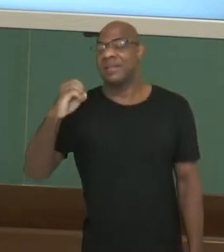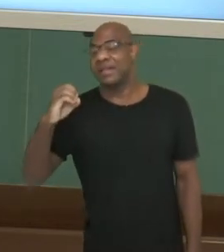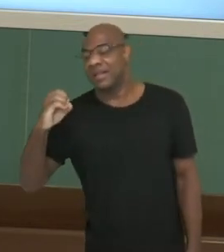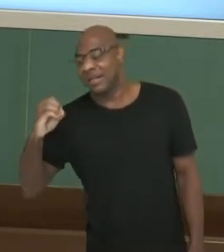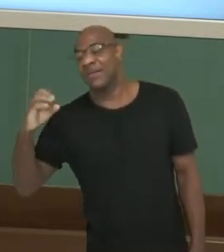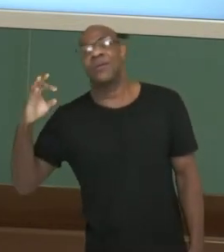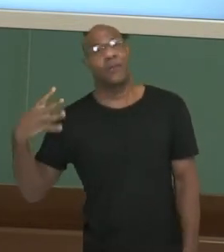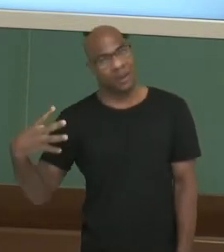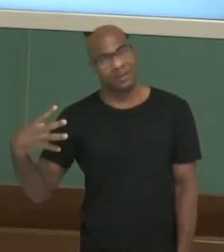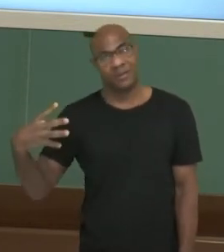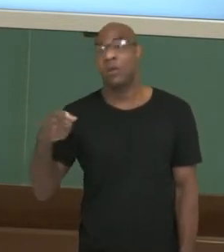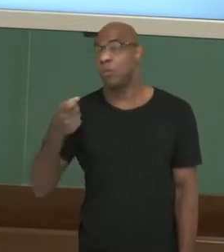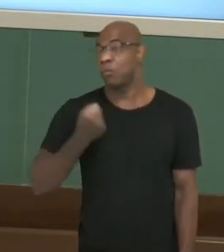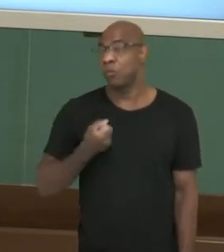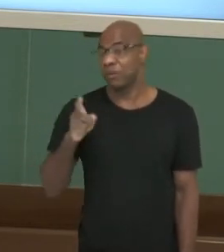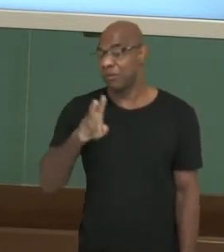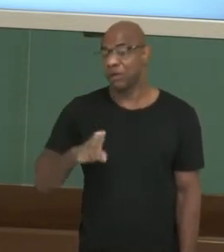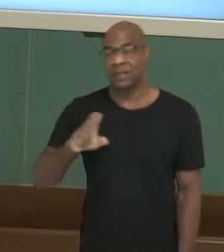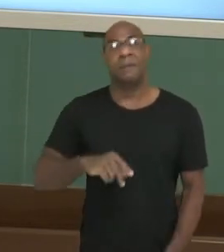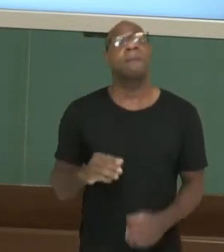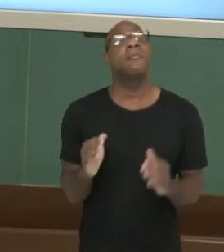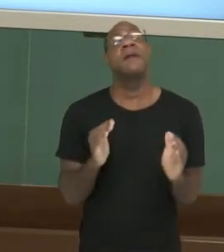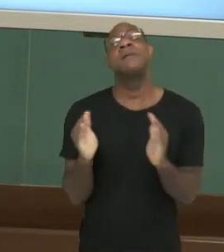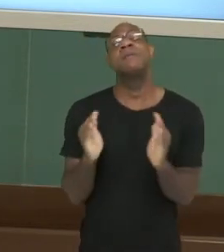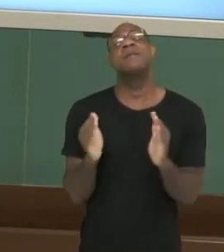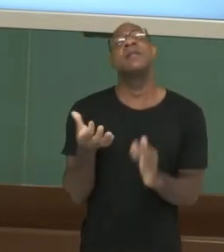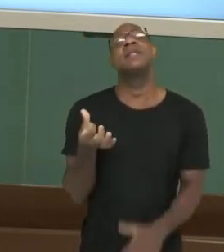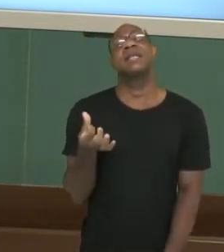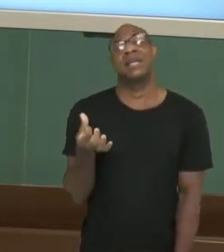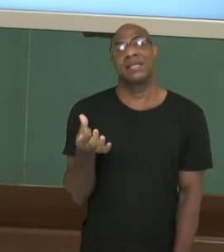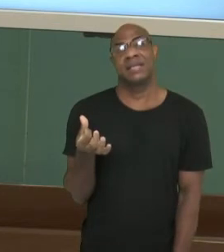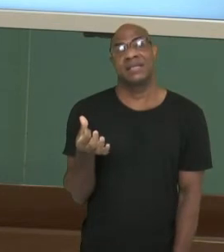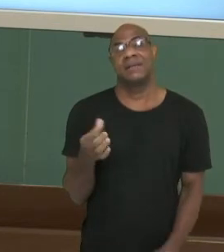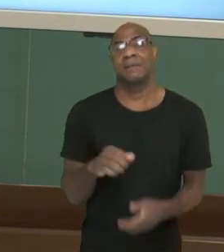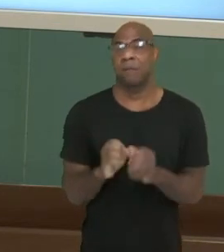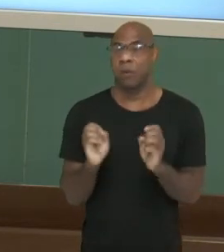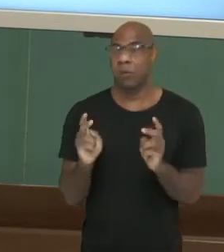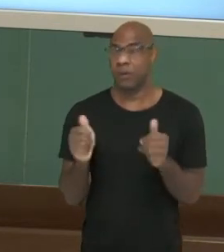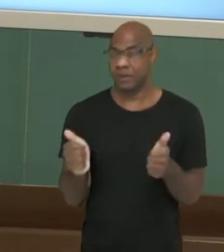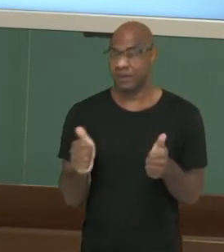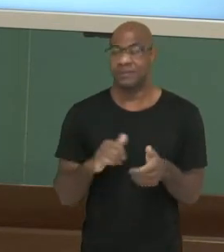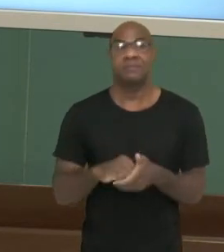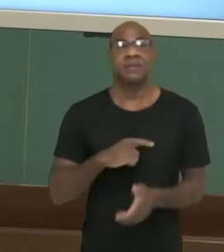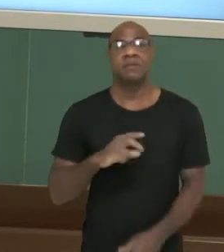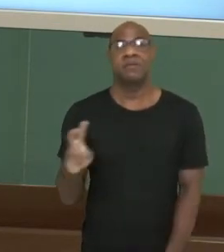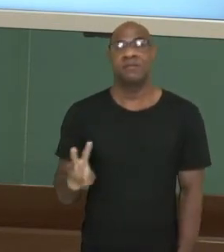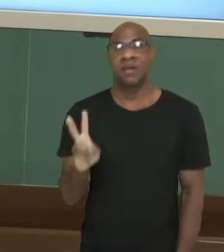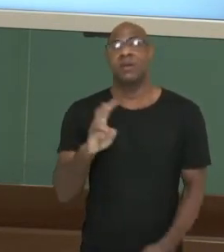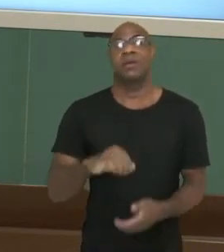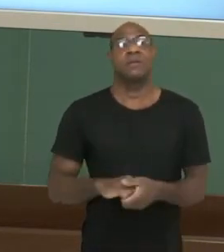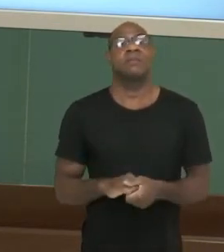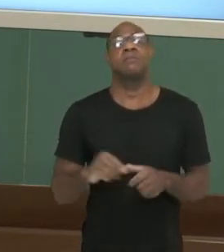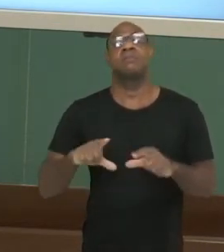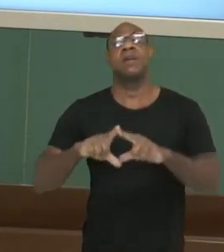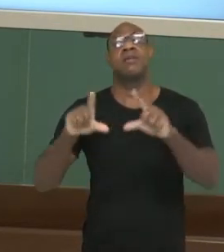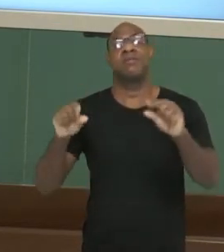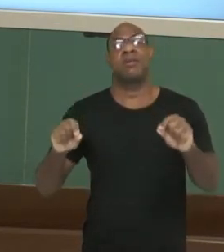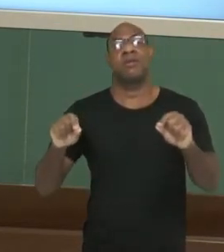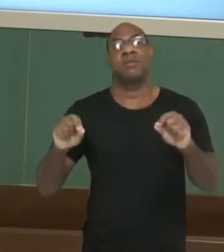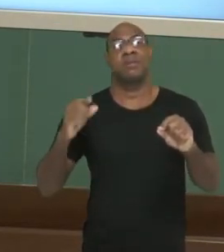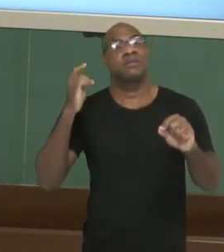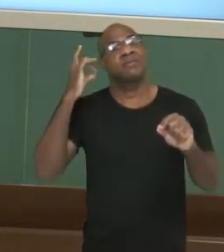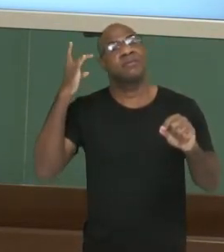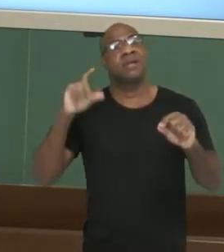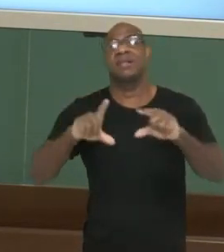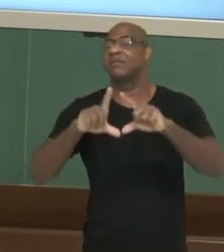0,004 o número que você vai usar. E o tempo é 6. Ok, tendo todos esses valores, é só jogar na fórmula, gente, muito fácil, muito